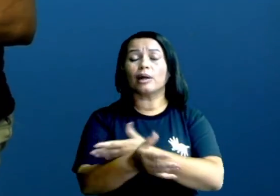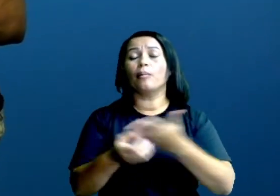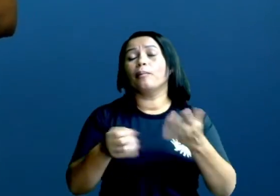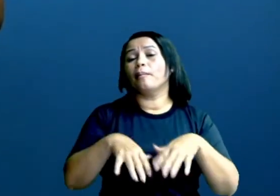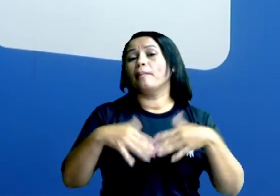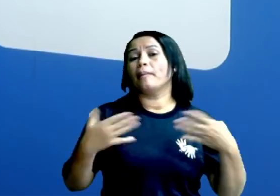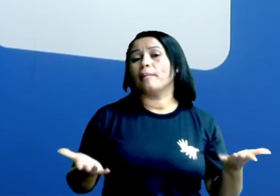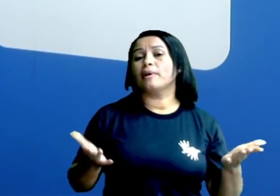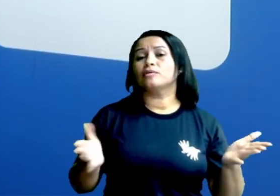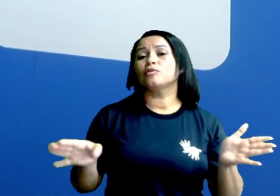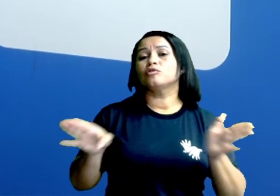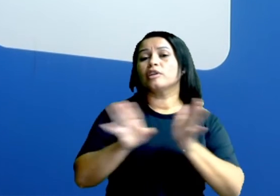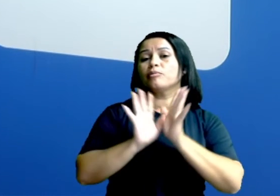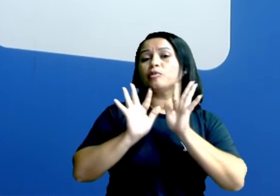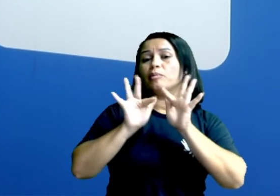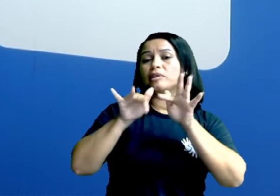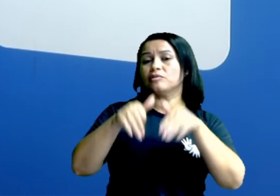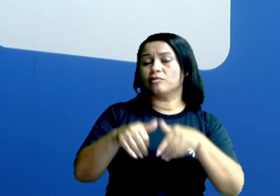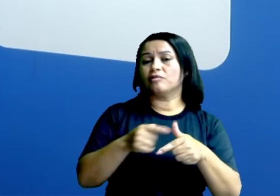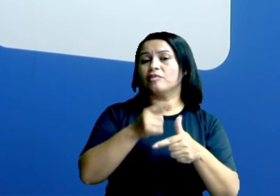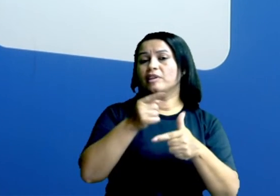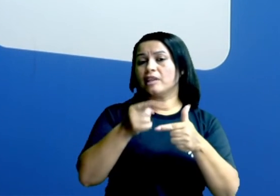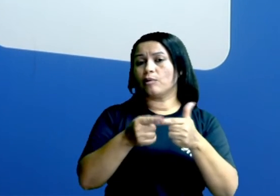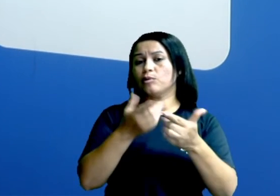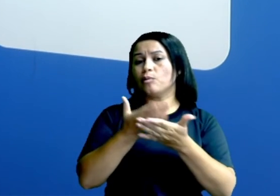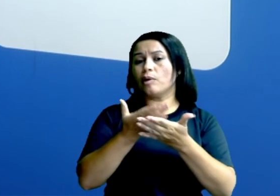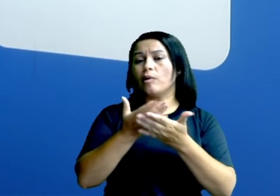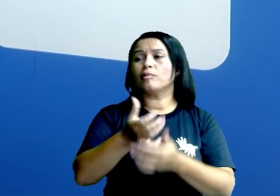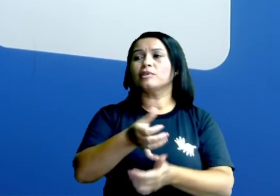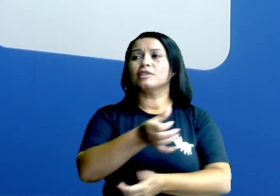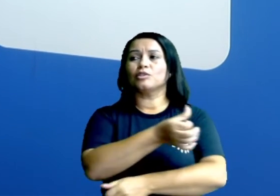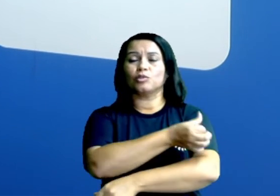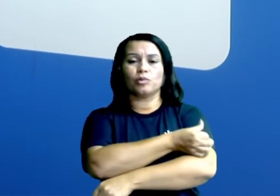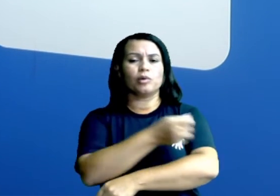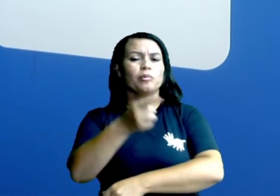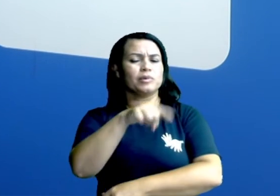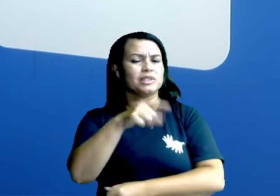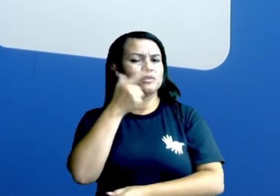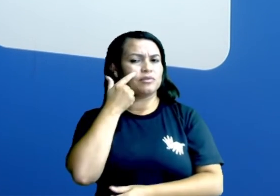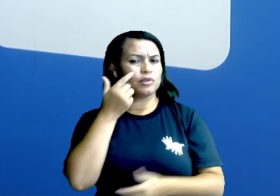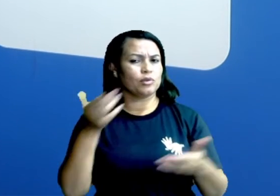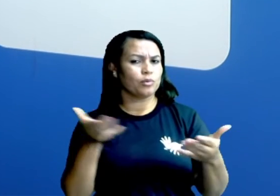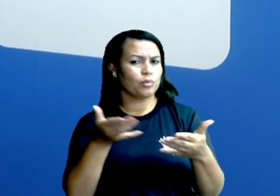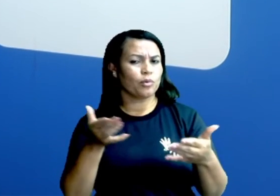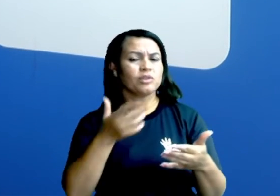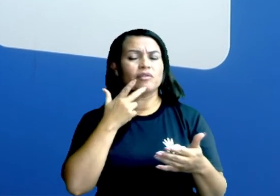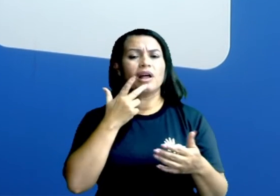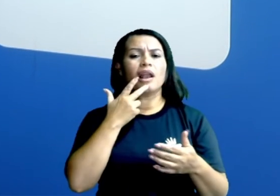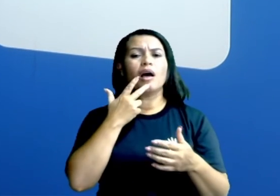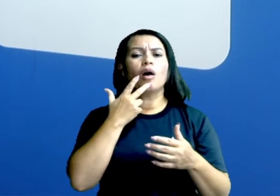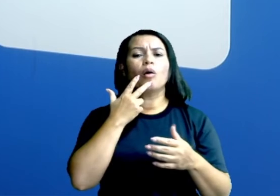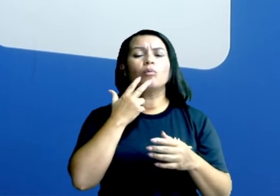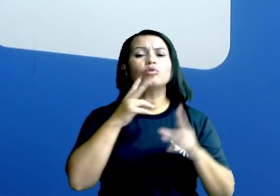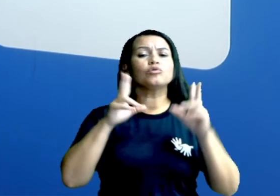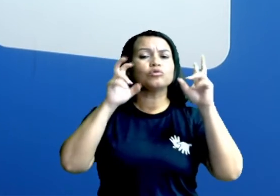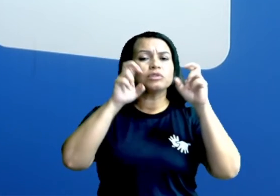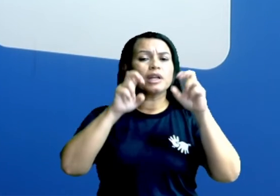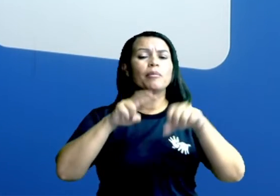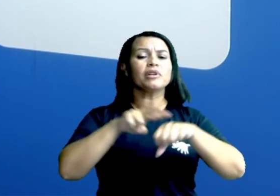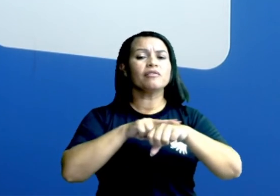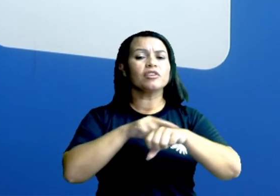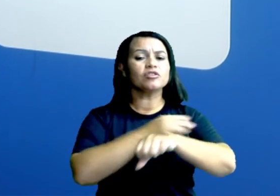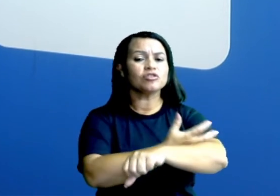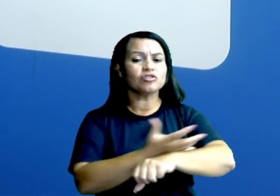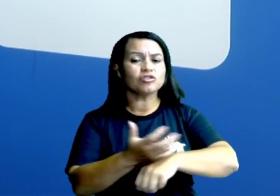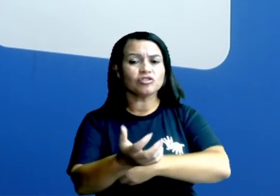pessoal, a gente chegou a mais um final de uma aula, né, para o 6º ano. Hoje, como vocês viram, a gente tratou das vegetações do território